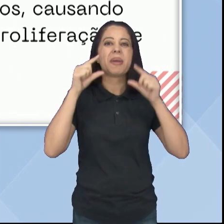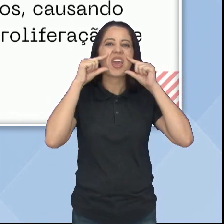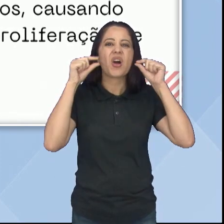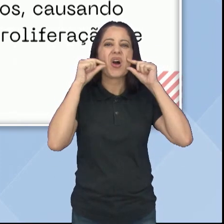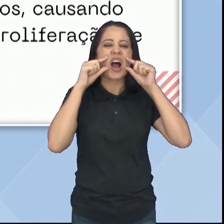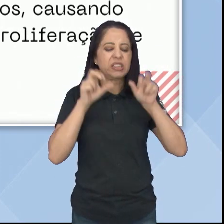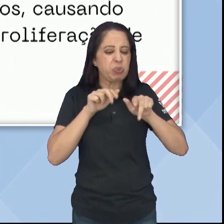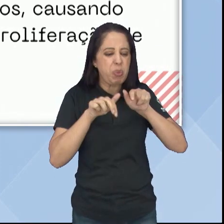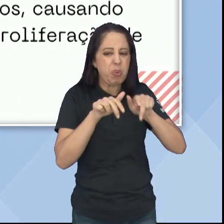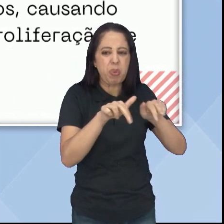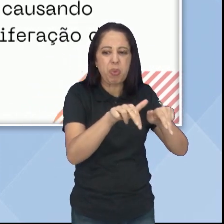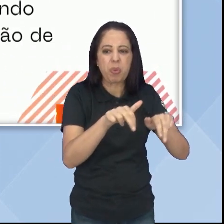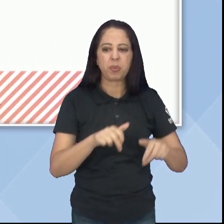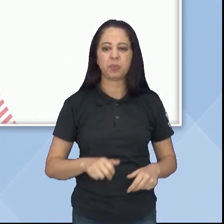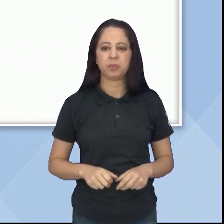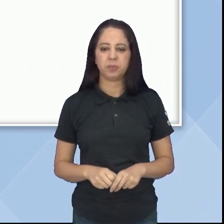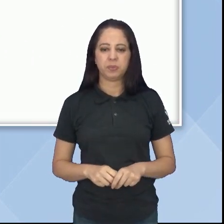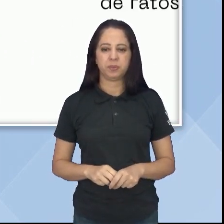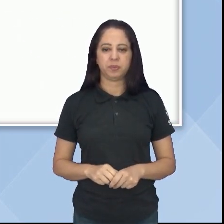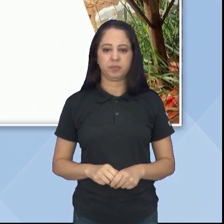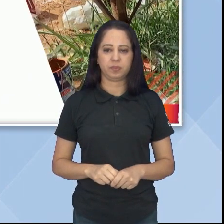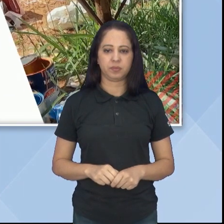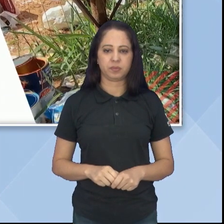gestão. Pode passar?